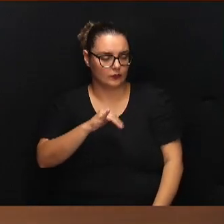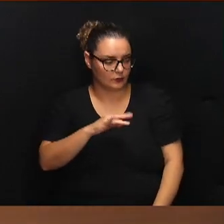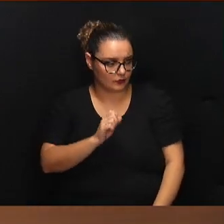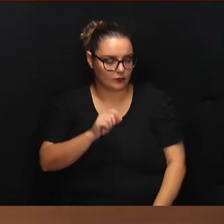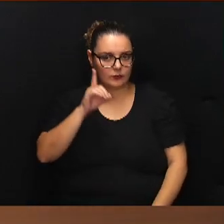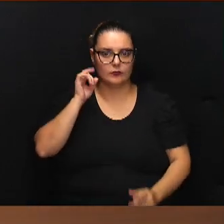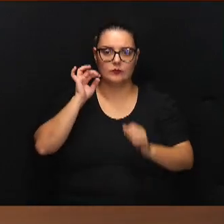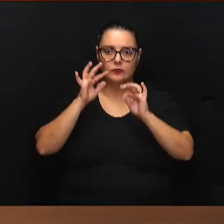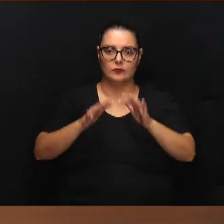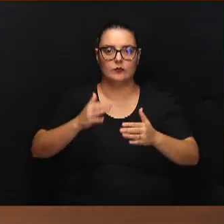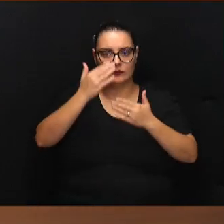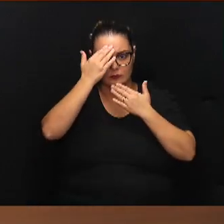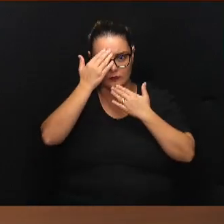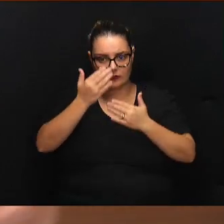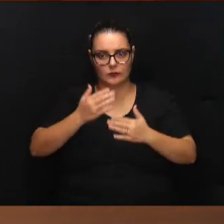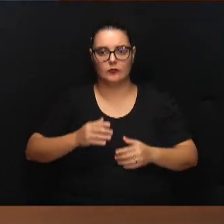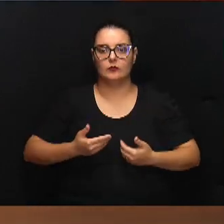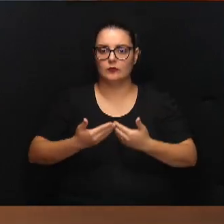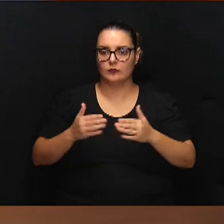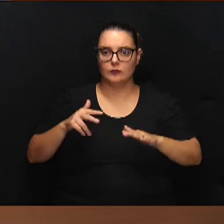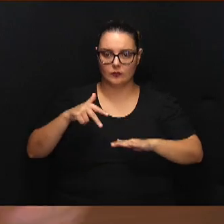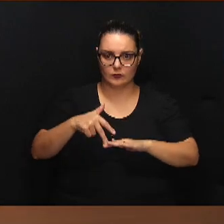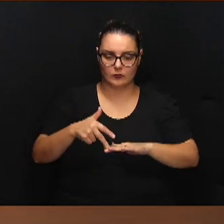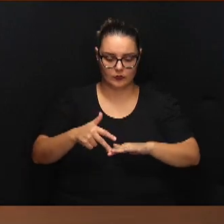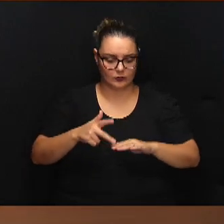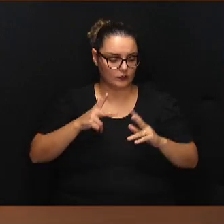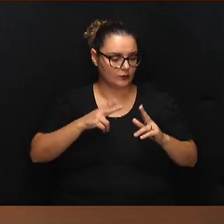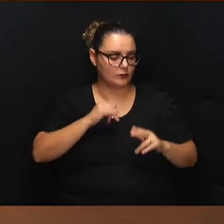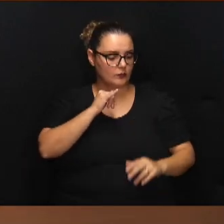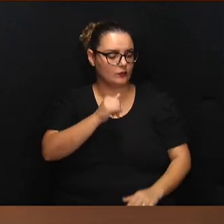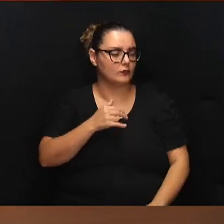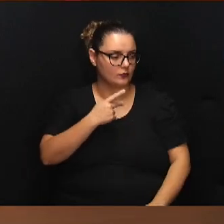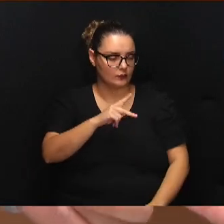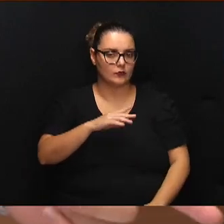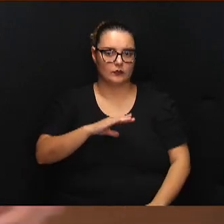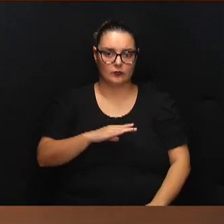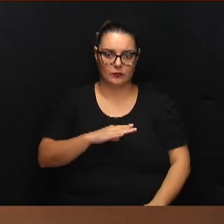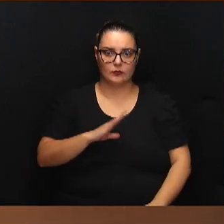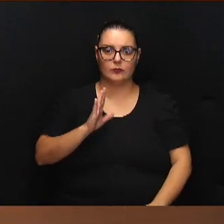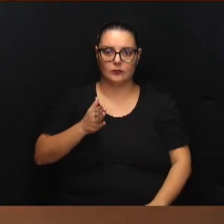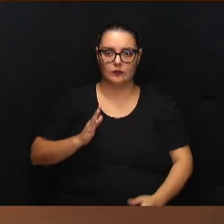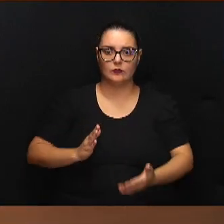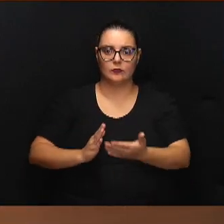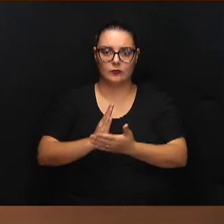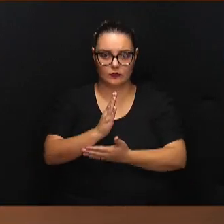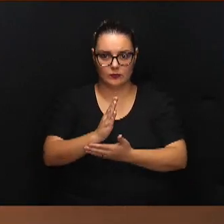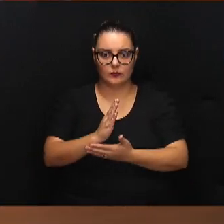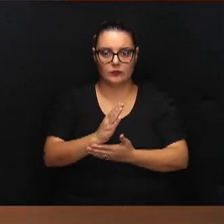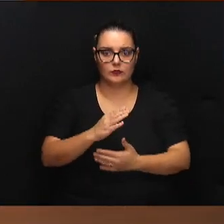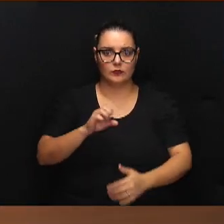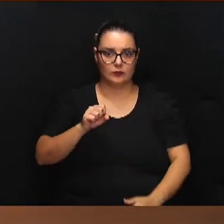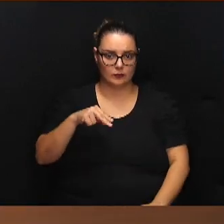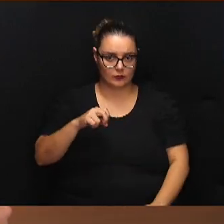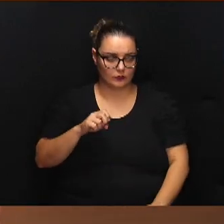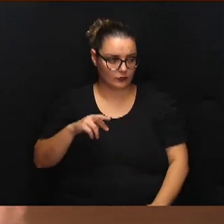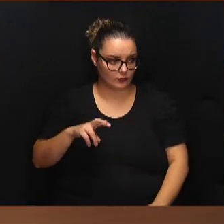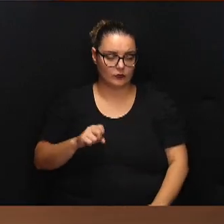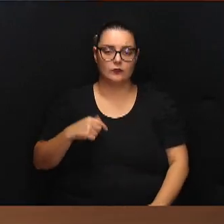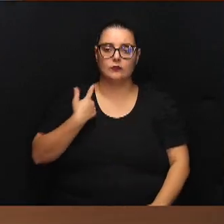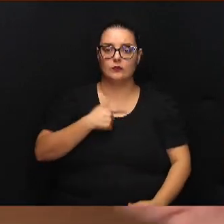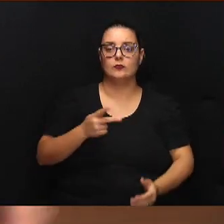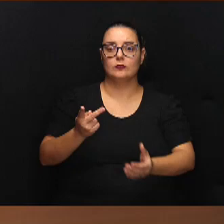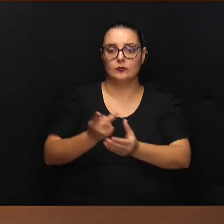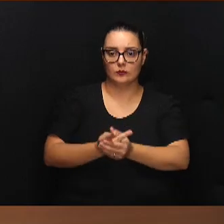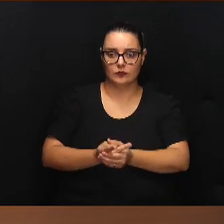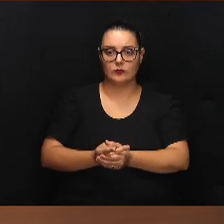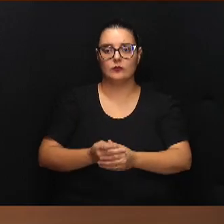Deus abençoe, muito obrigado. Estamos à disposição, como você disse aí que na sua cidade já foi aprovado os sensores, nós protocolamos aqui